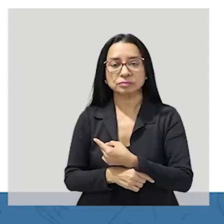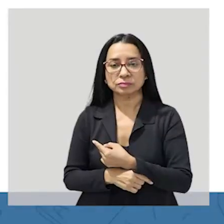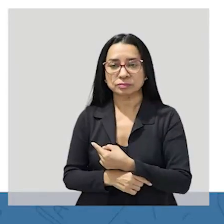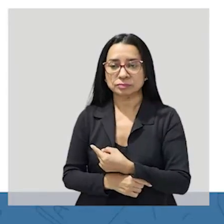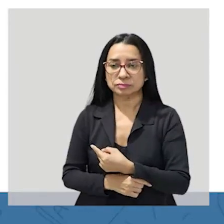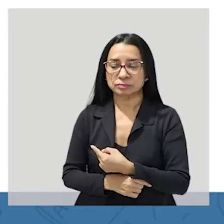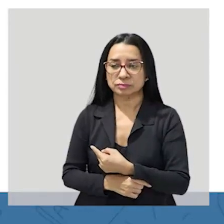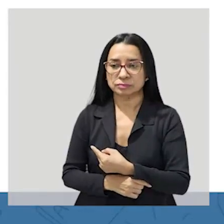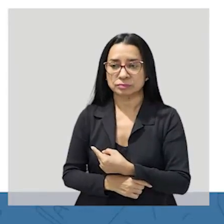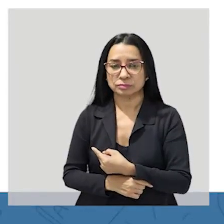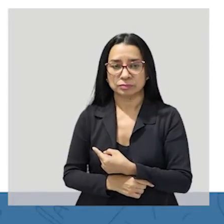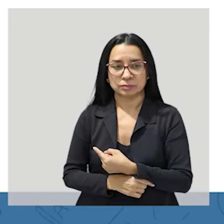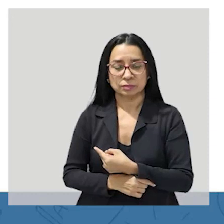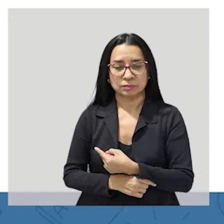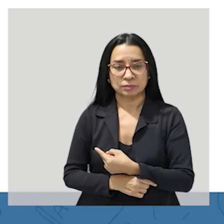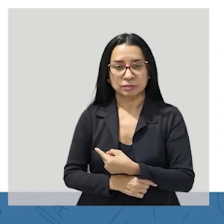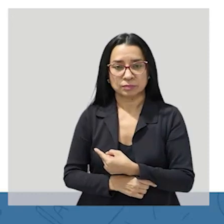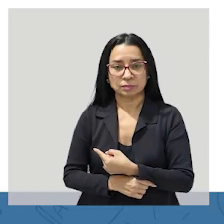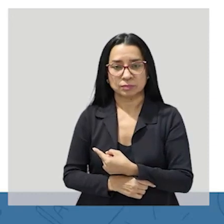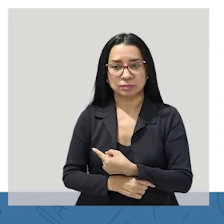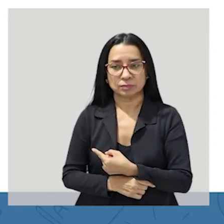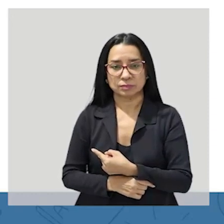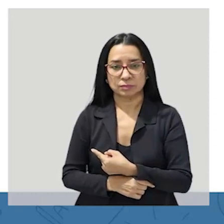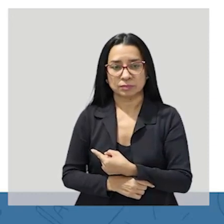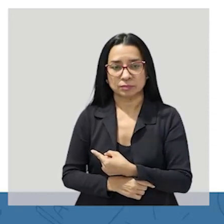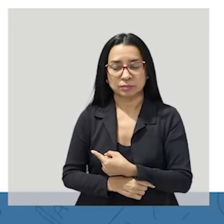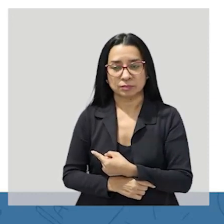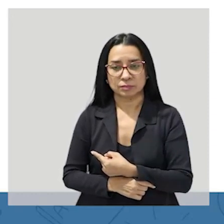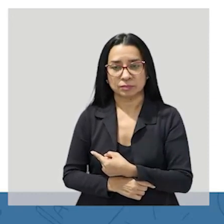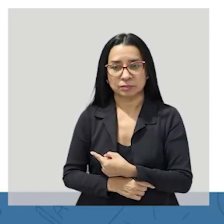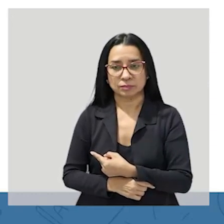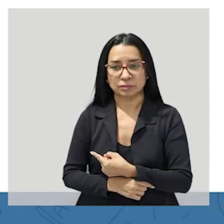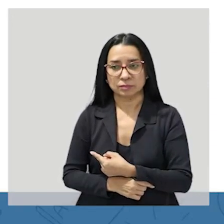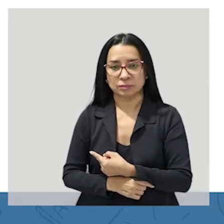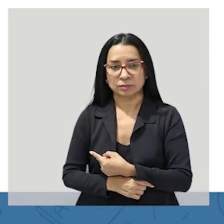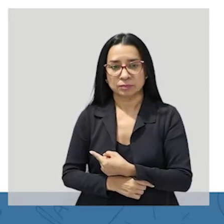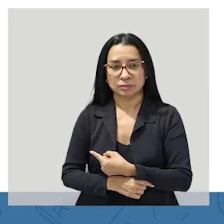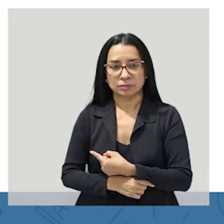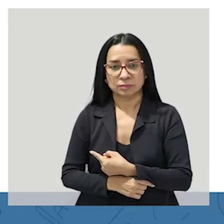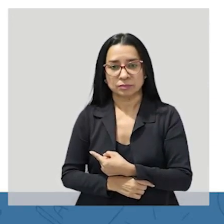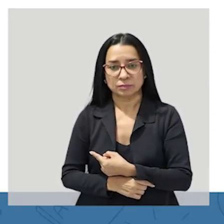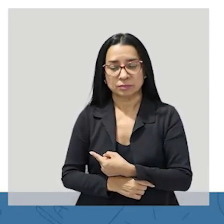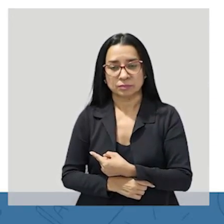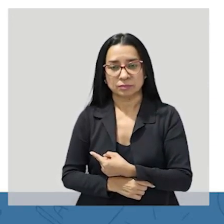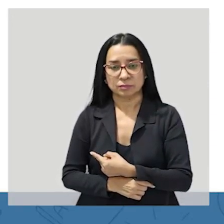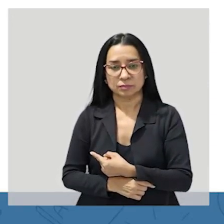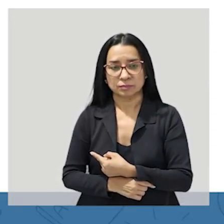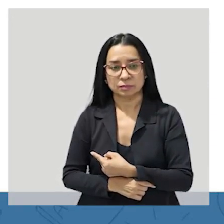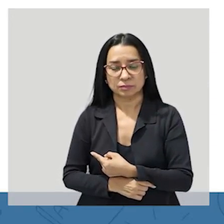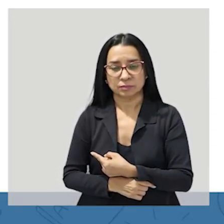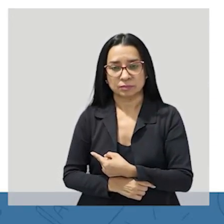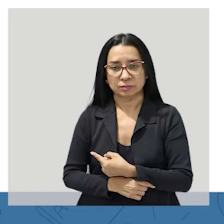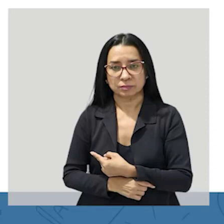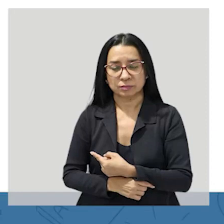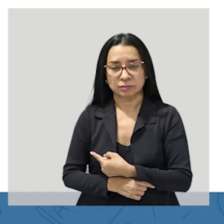dos combustíveis fósseis, tá? Com base em sua potencial contribuição para aumentar o... Galerinha,